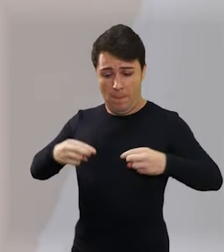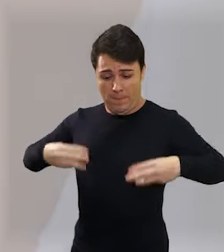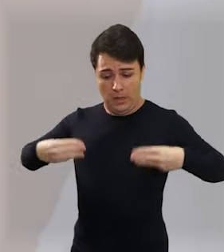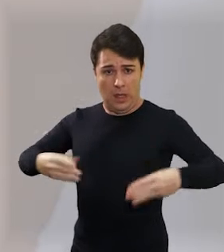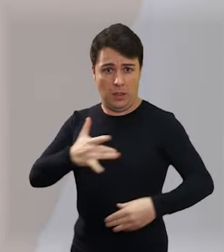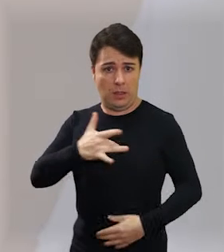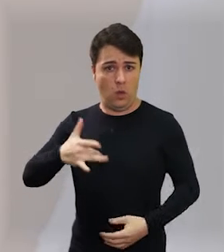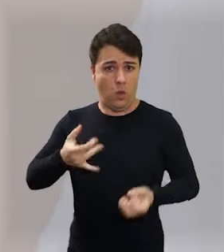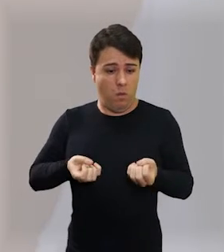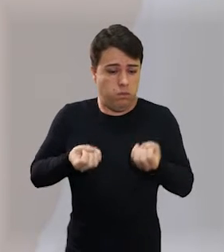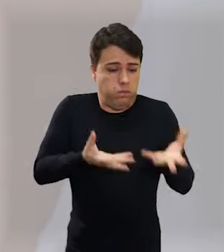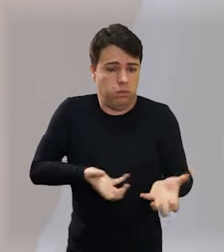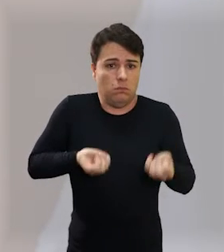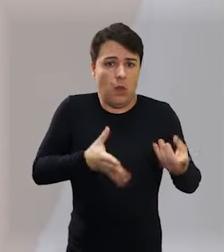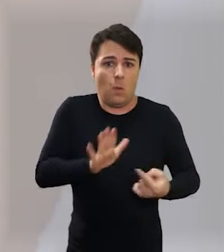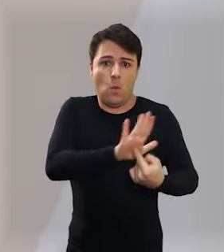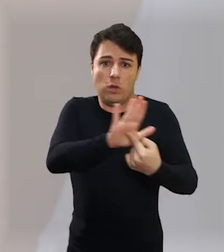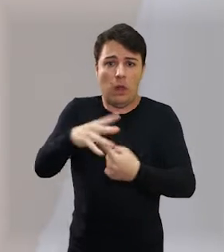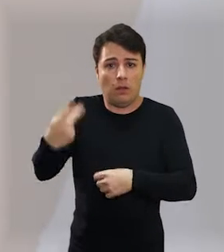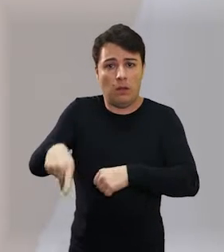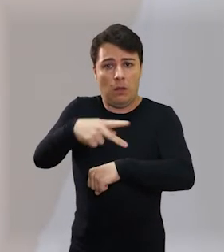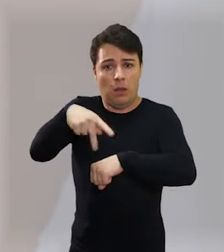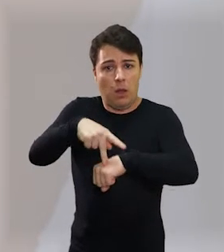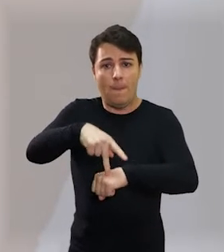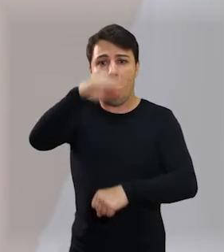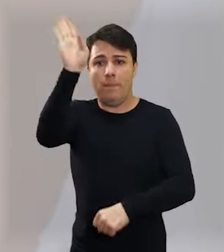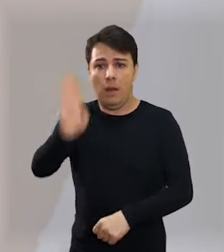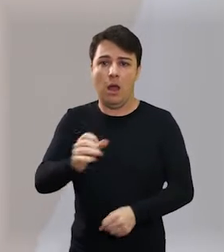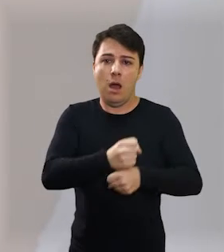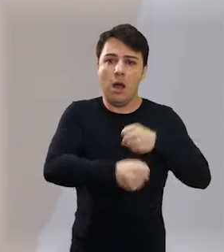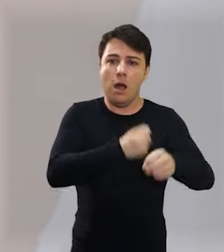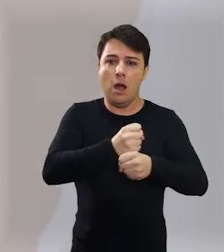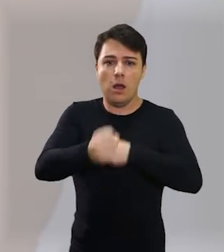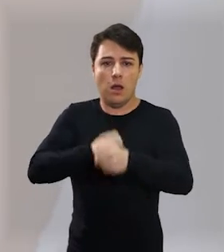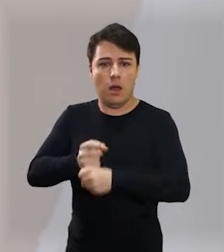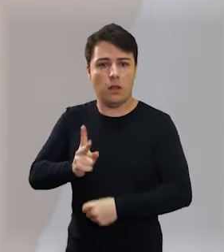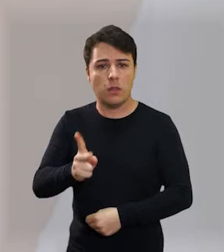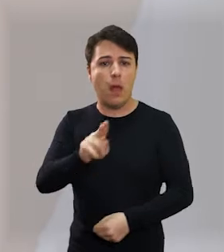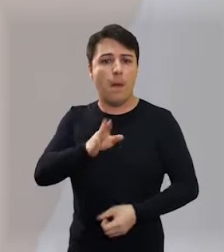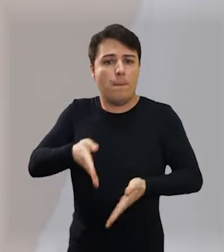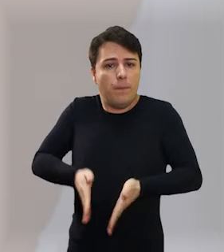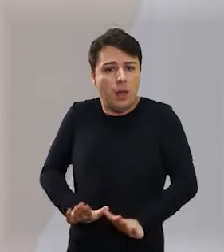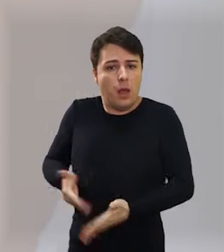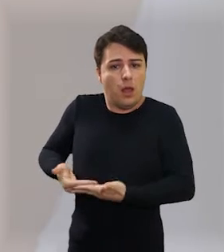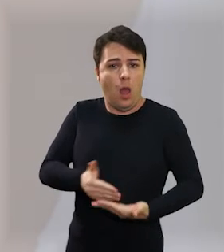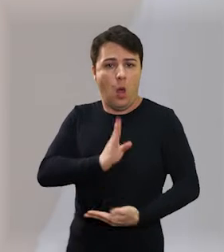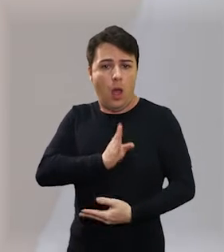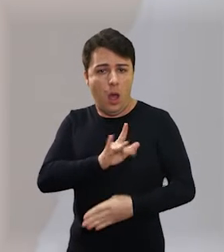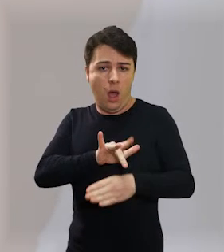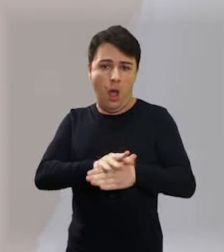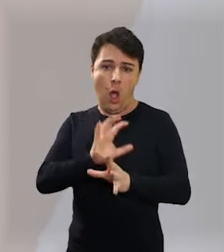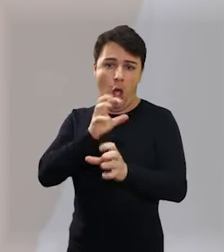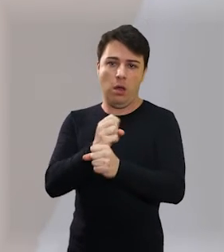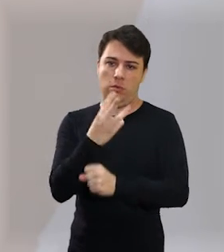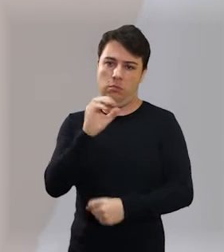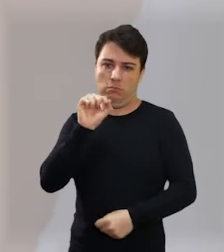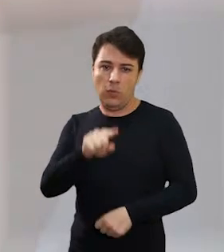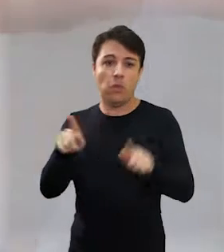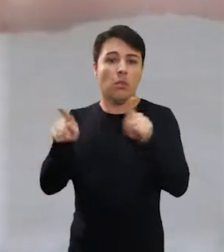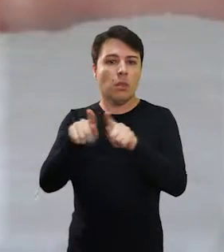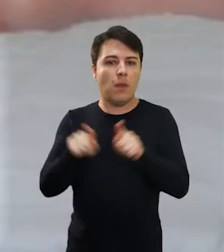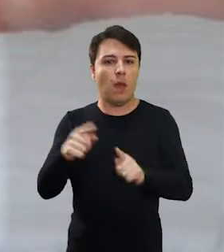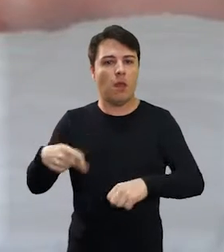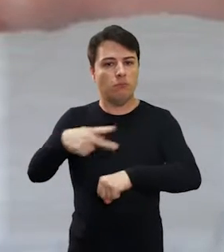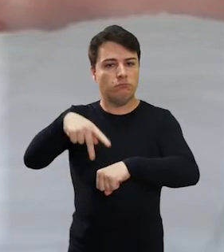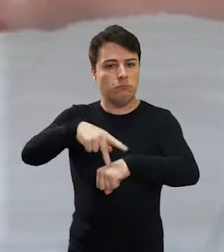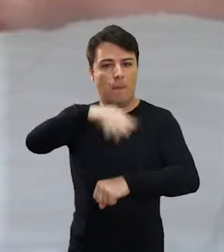do Ministério da Saúde, cerca de 30 mil crianças nascem com cardiopatia congênita todos os anos no Brasil. Além disso,